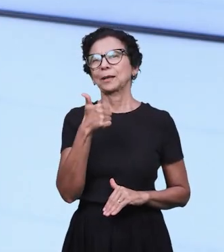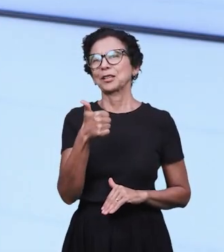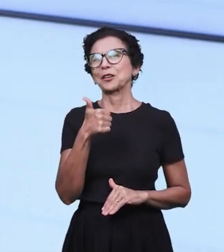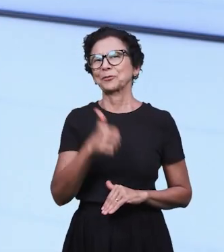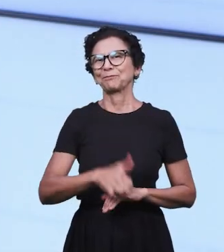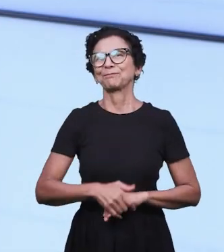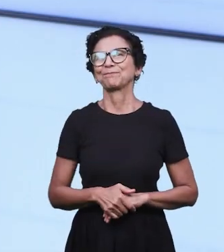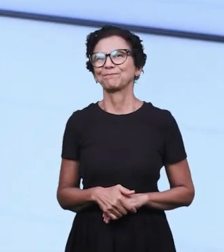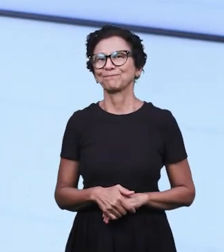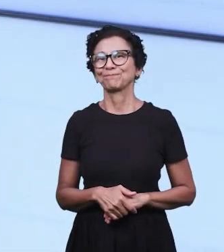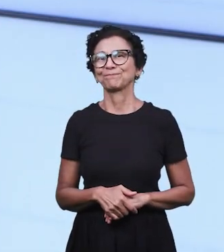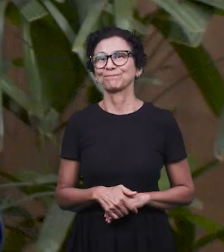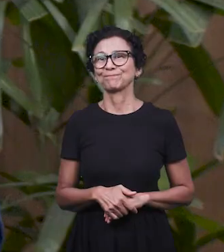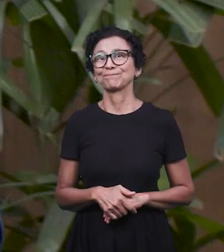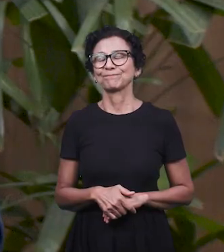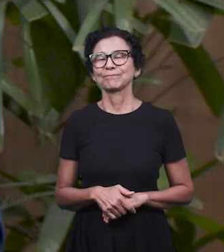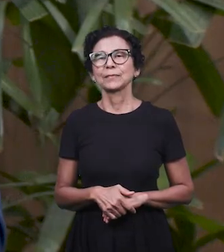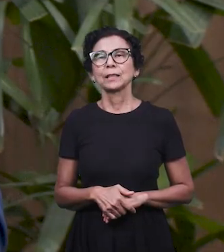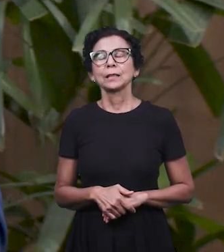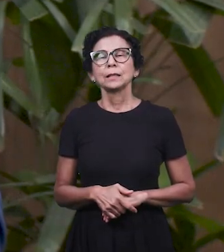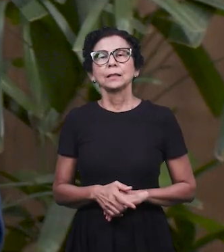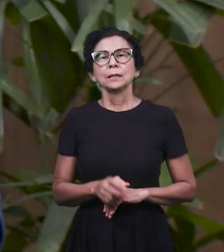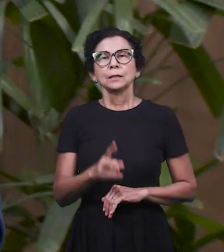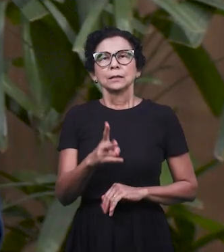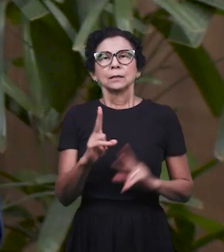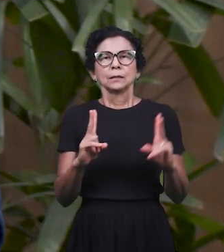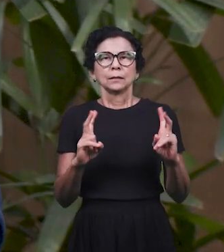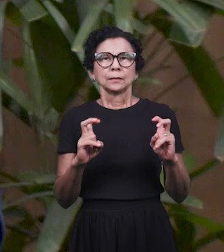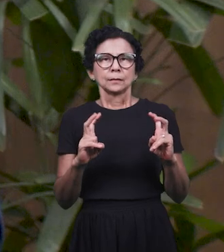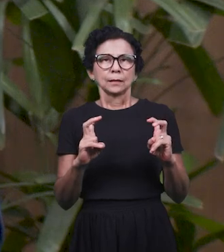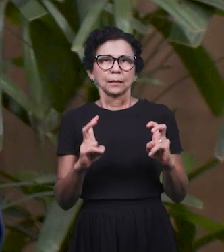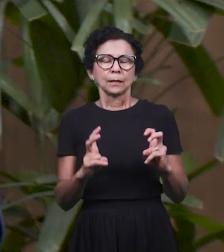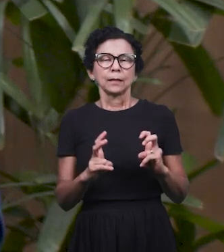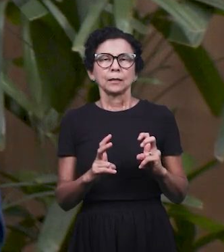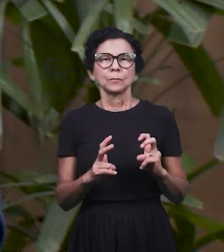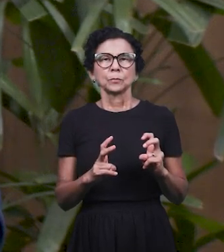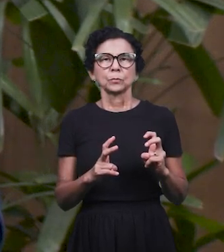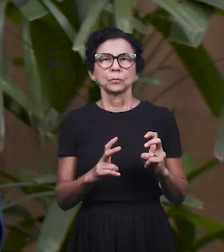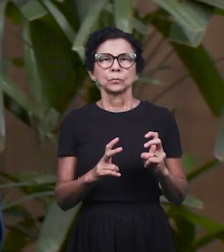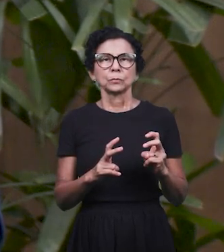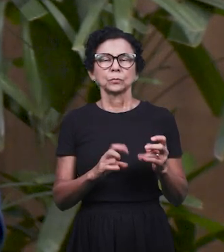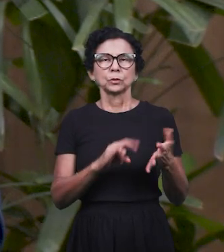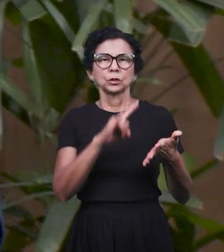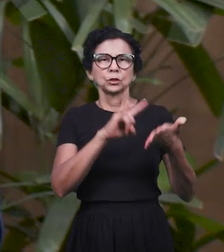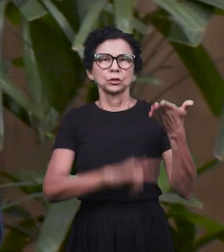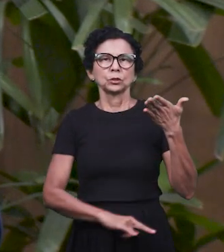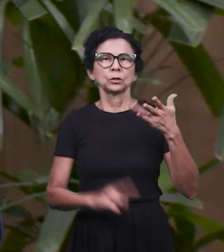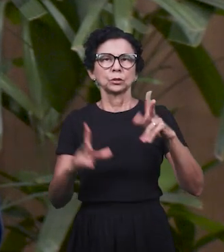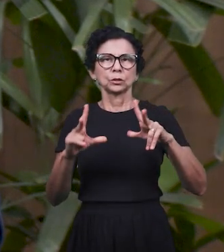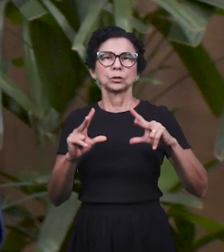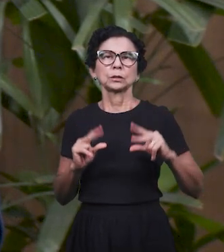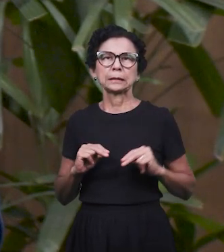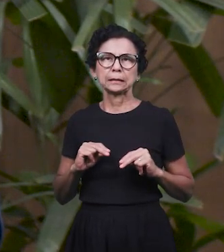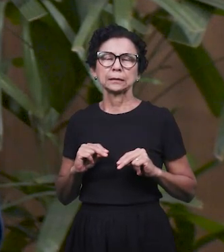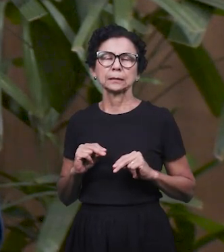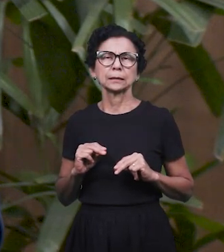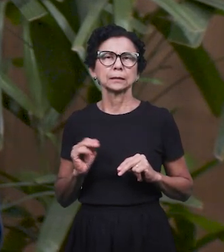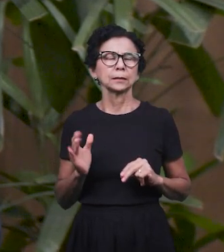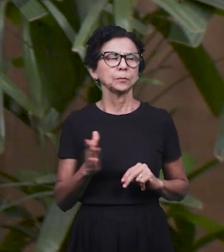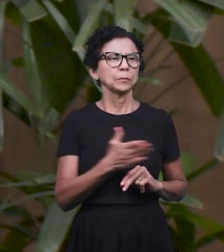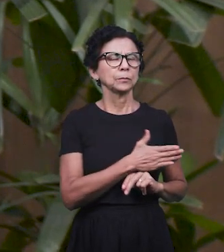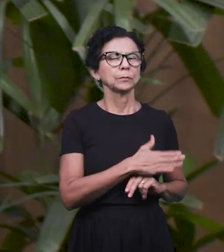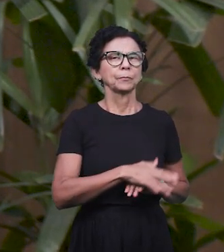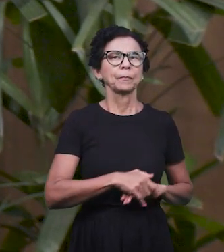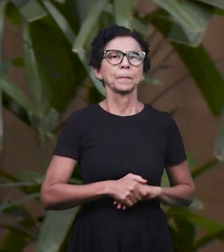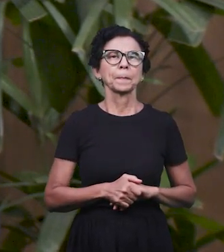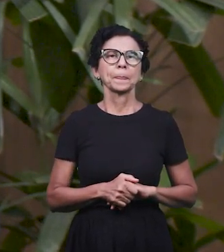essas questões, né? Dentro ainda desse tema de sucessões, doutor Maurício, o senhor pode nos falar um pouco acerca do testamento,